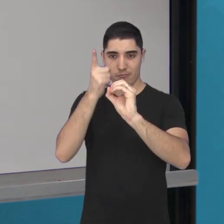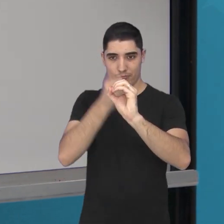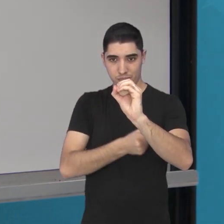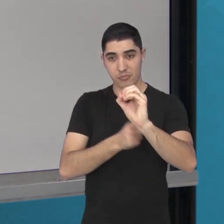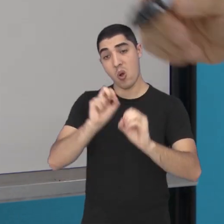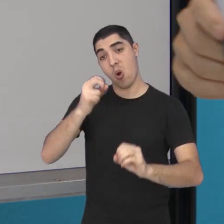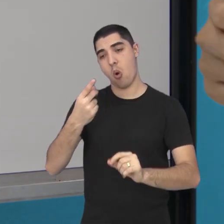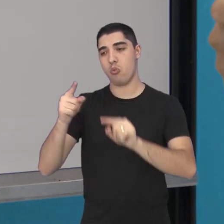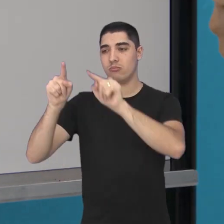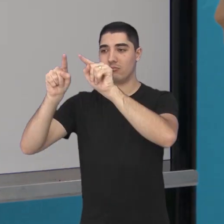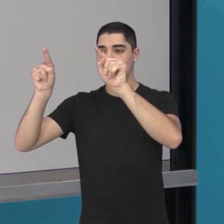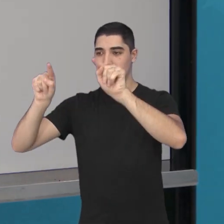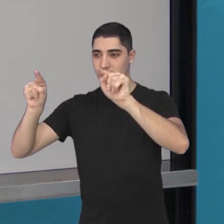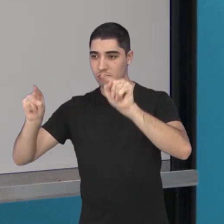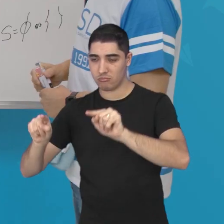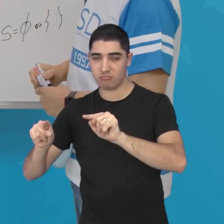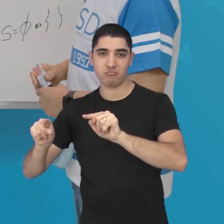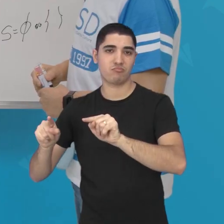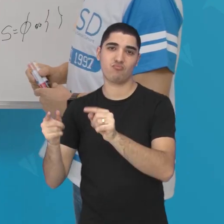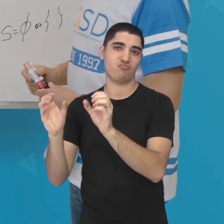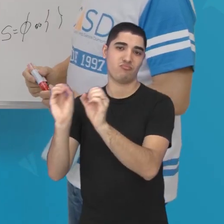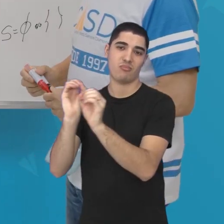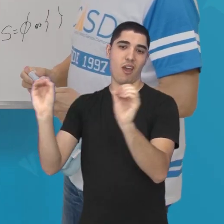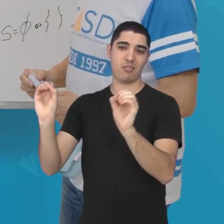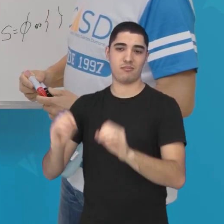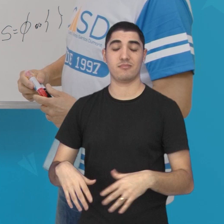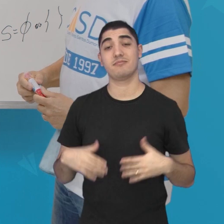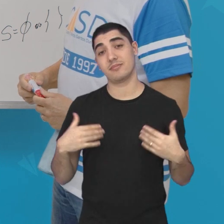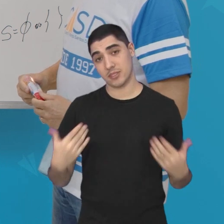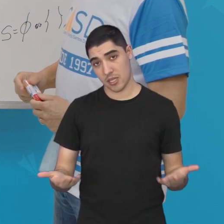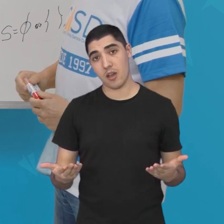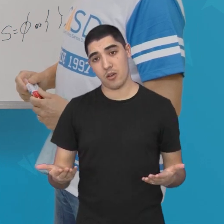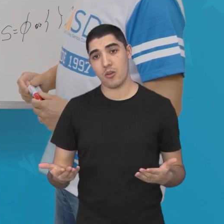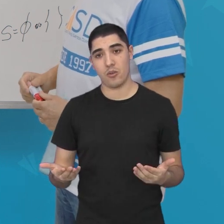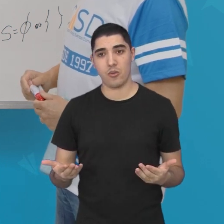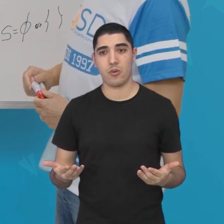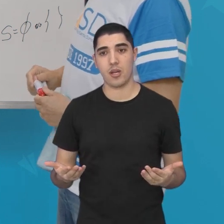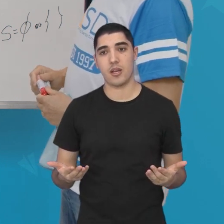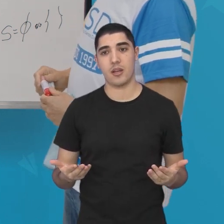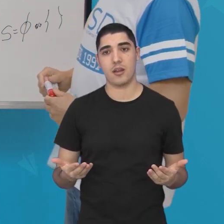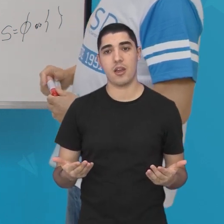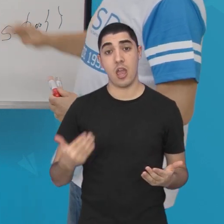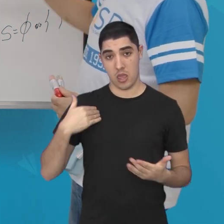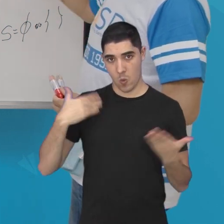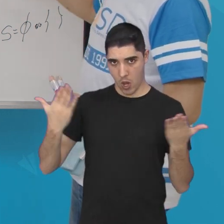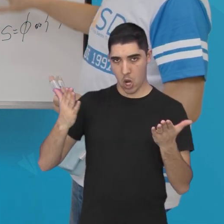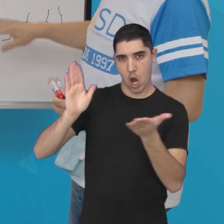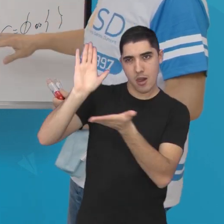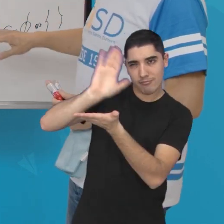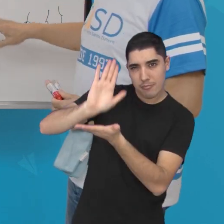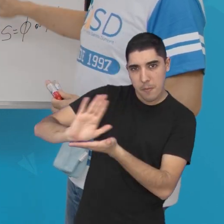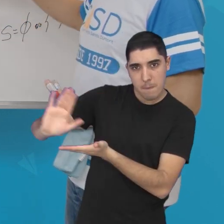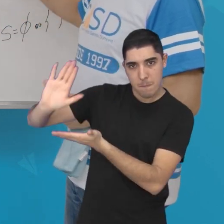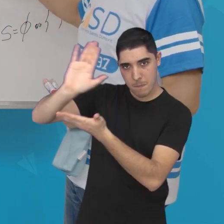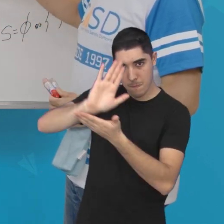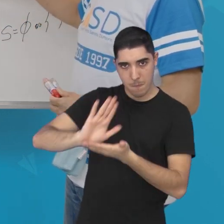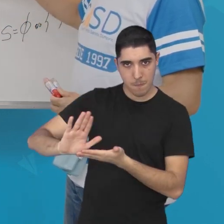chaves sem nada dentro. Bom, então eu vou apagar a luz